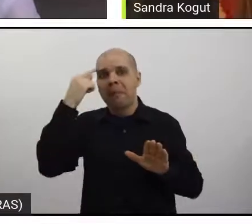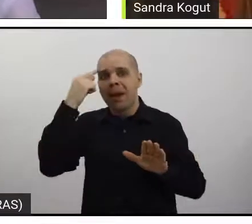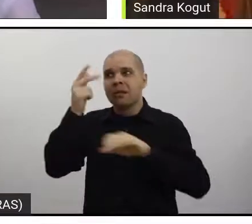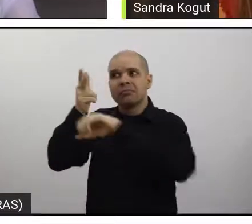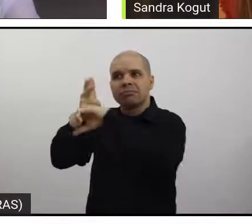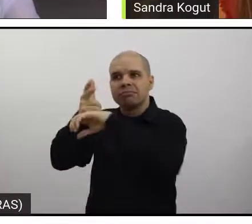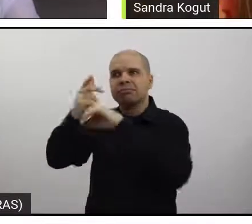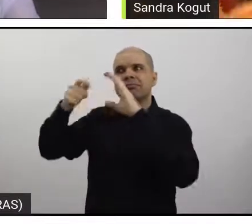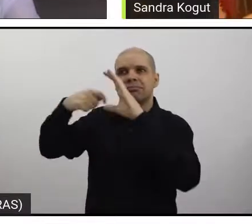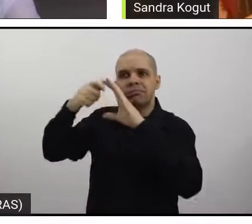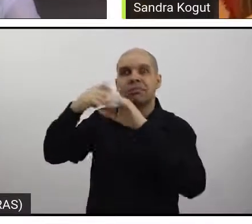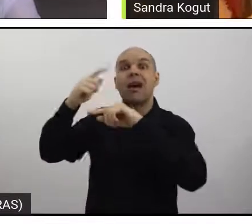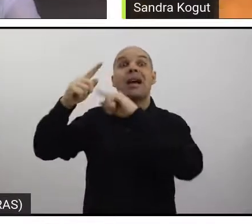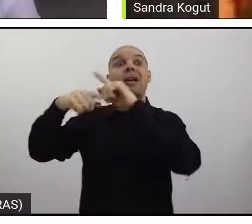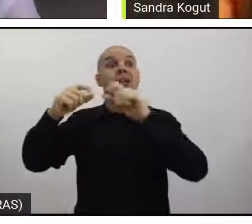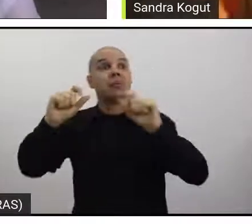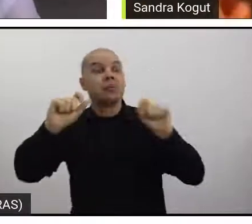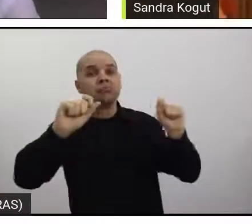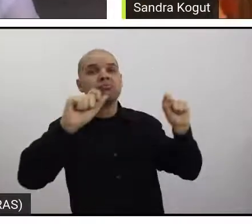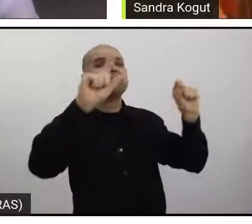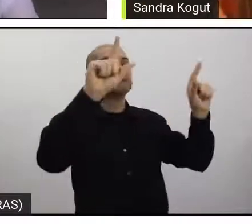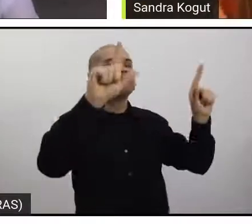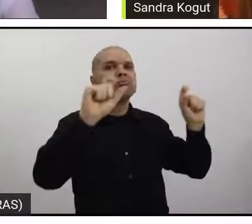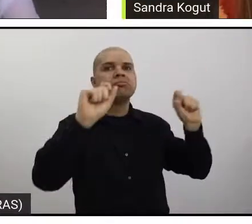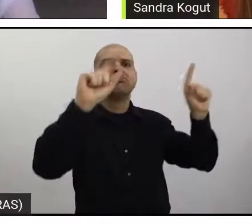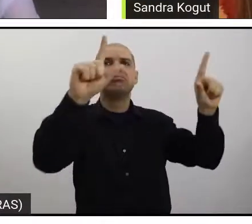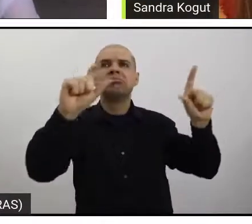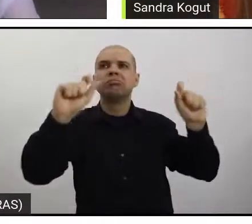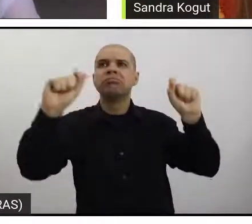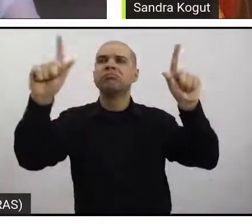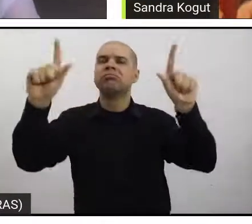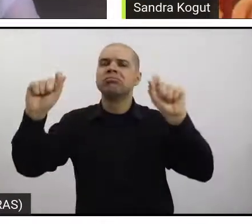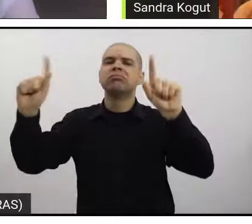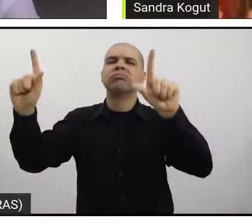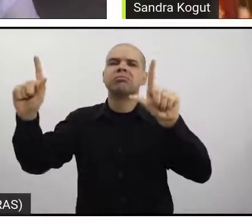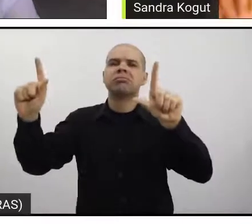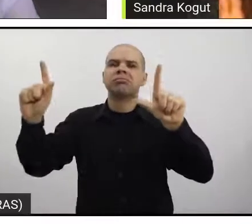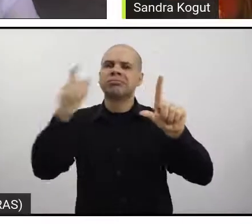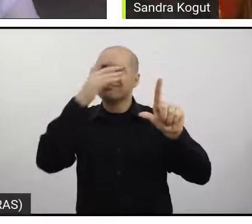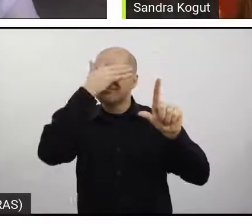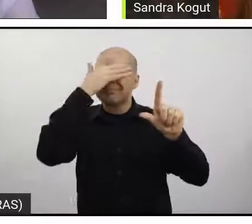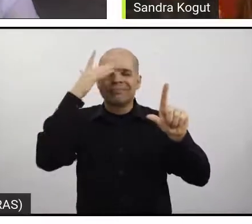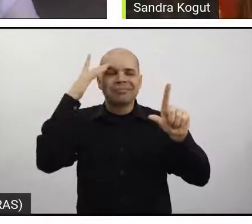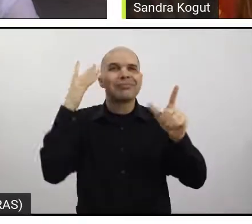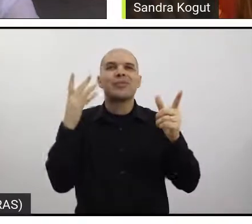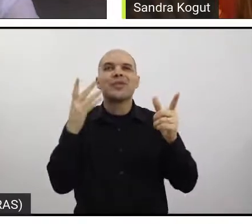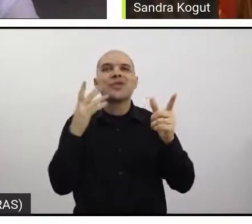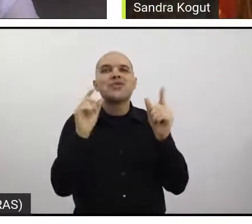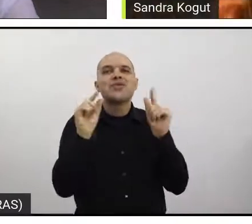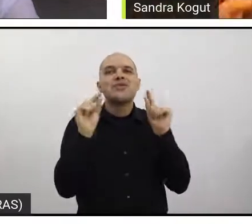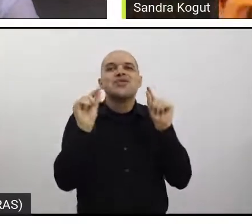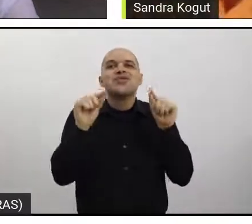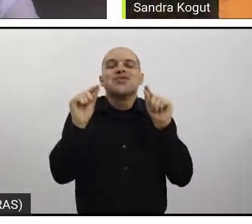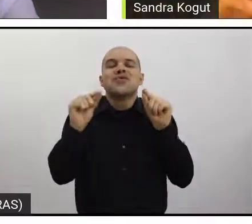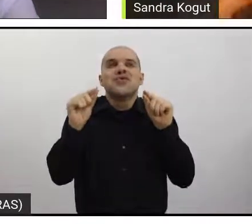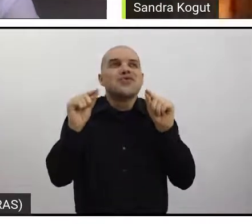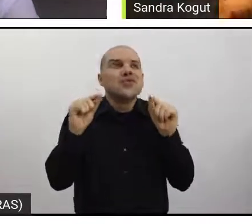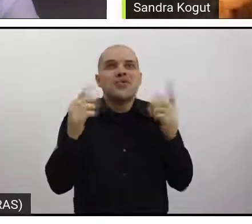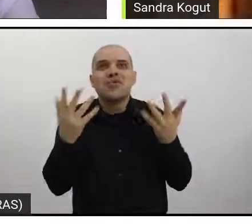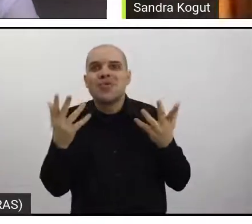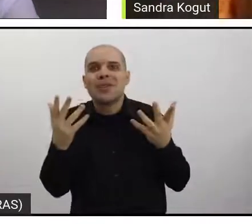que aquelas pessoas falassem, elas iam seguir coisas diferentes daquele vídeo. Porque esse vídeo é o minimalista da série, mas os outros são